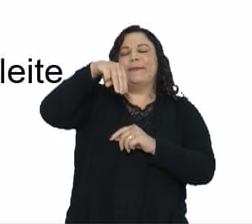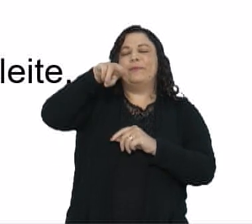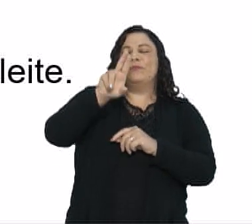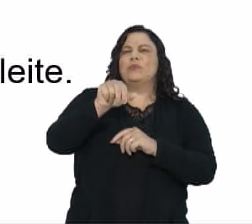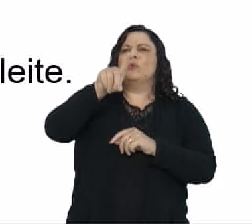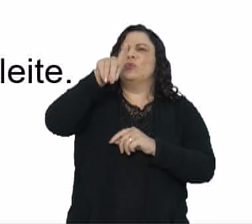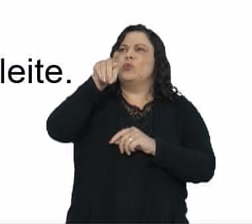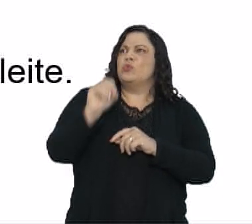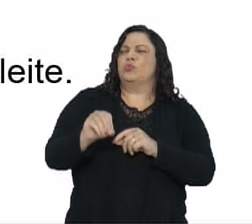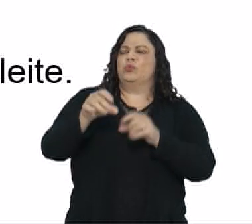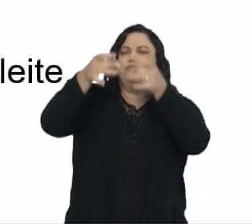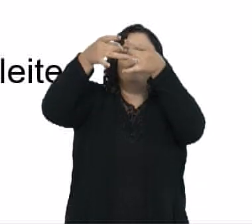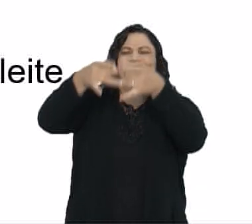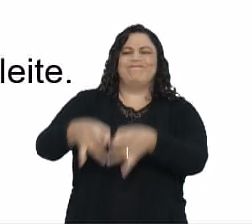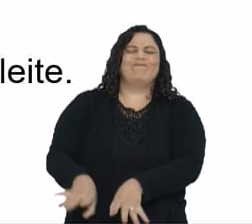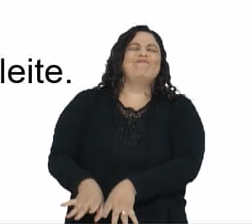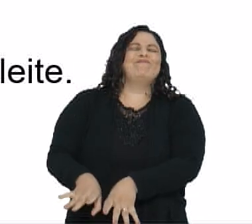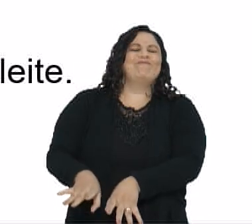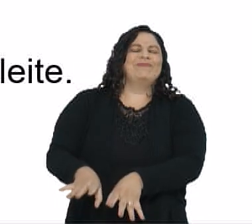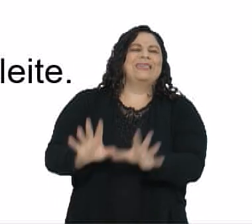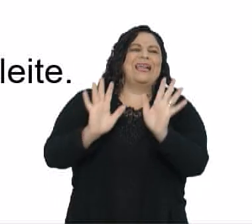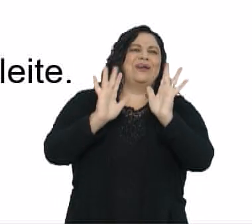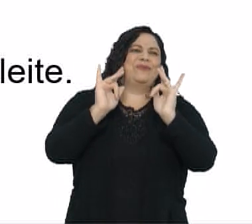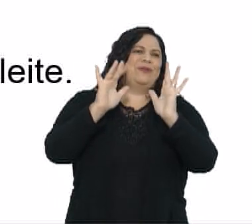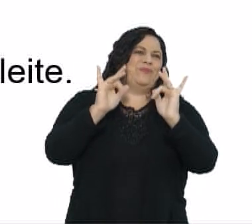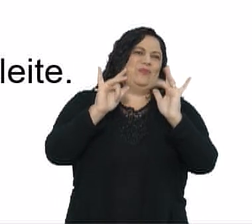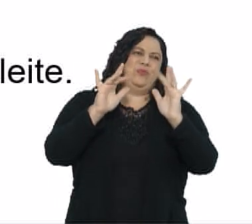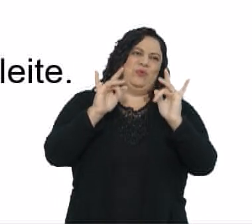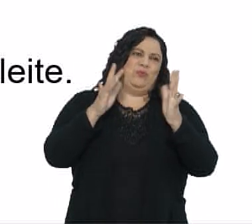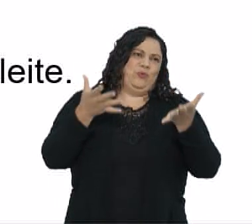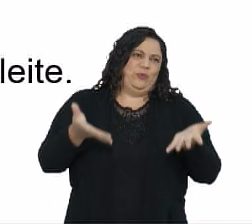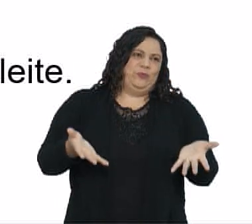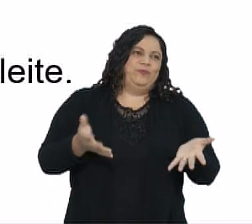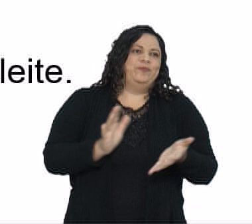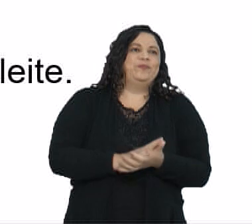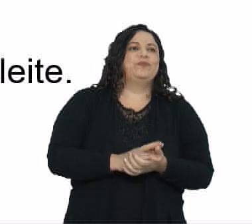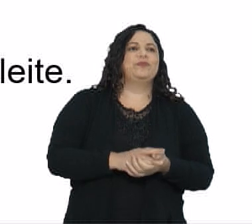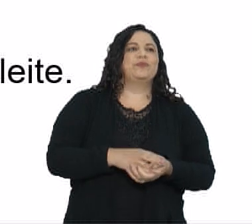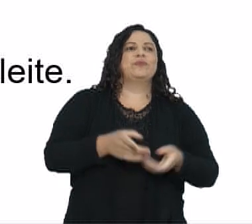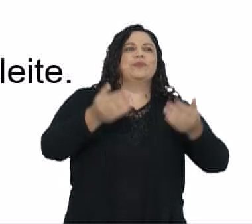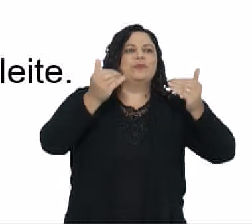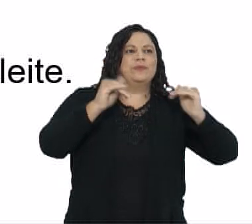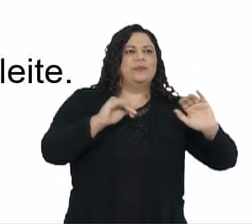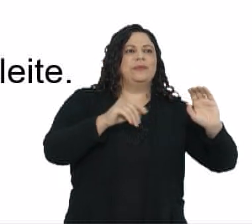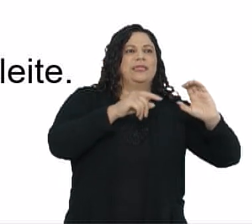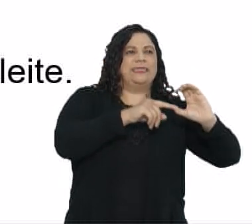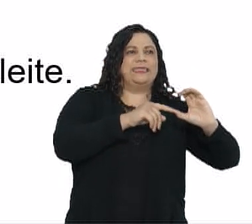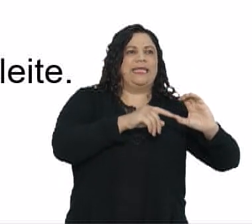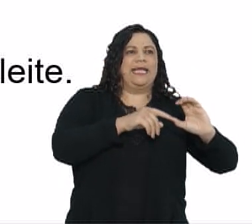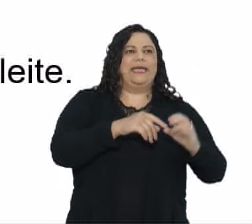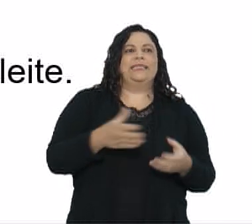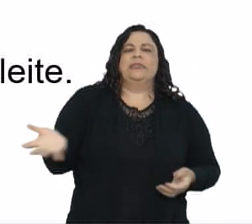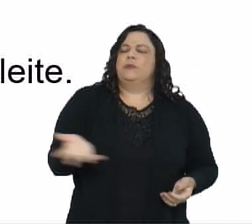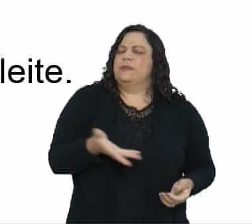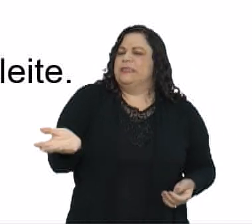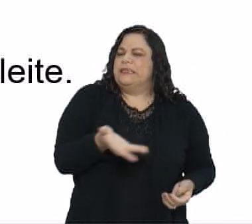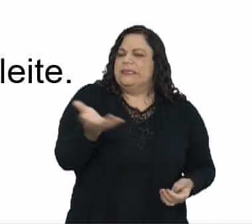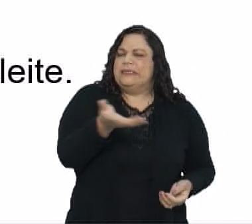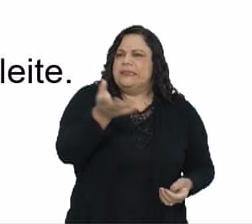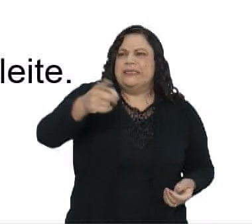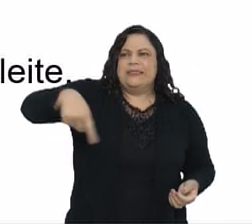estão sempre correndo. Estudaram muito os meninos. Livros e cinema são a